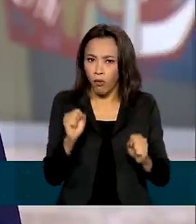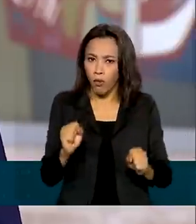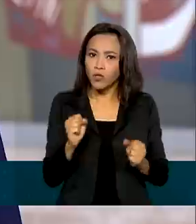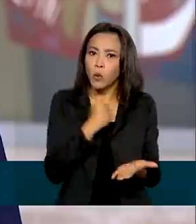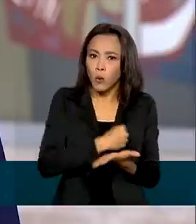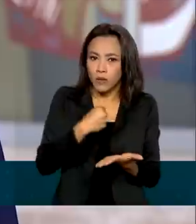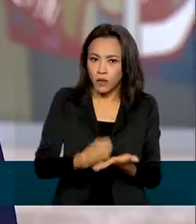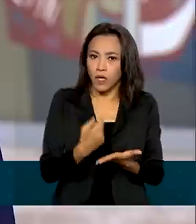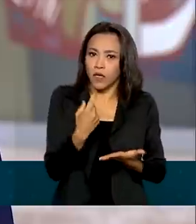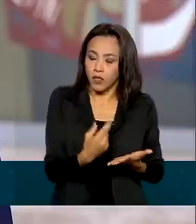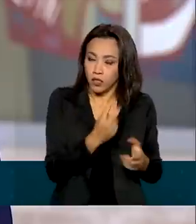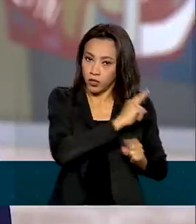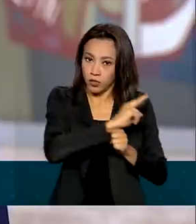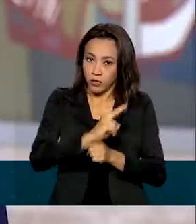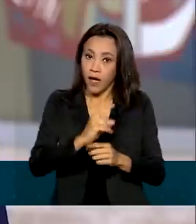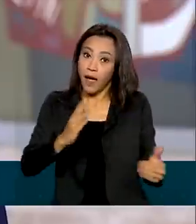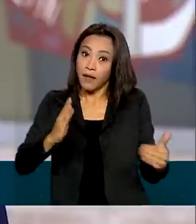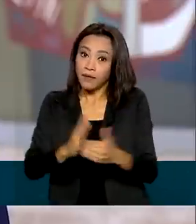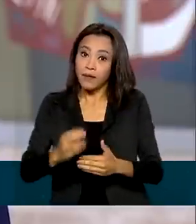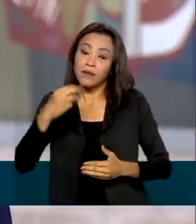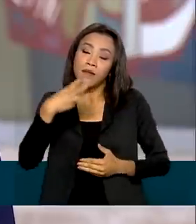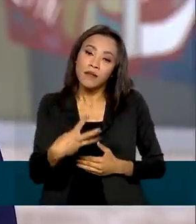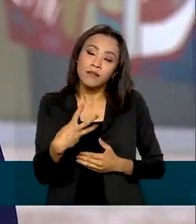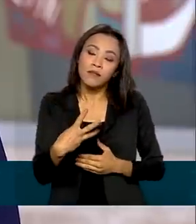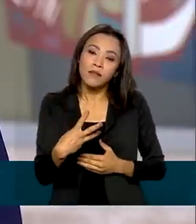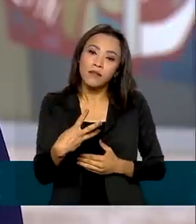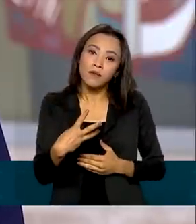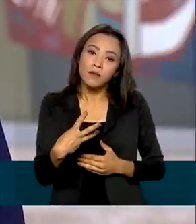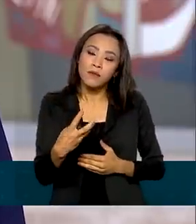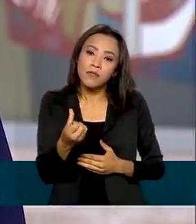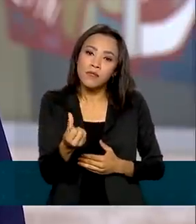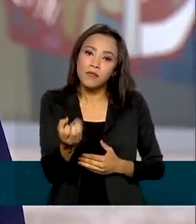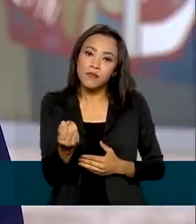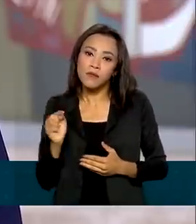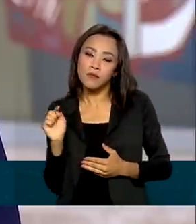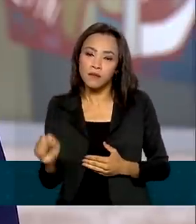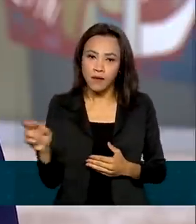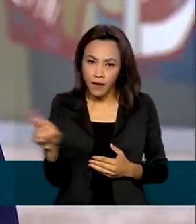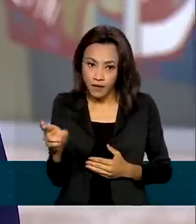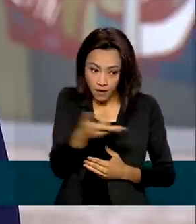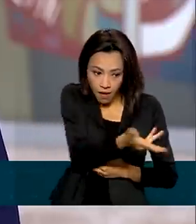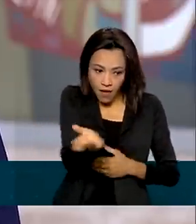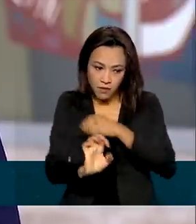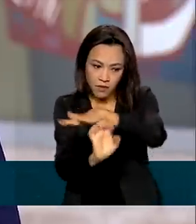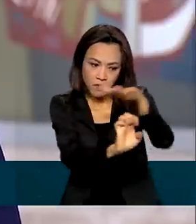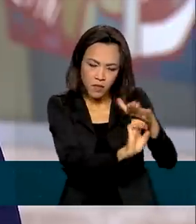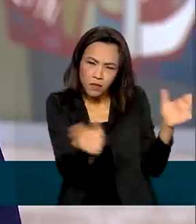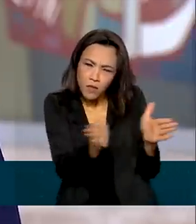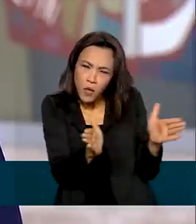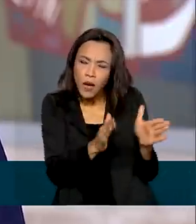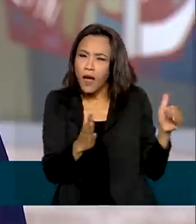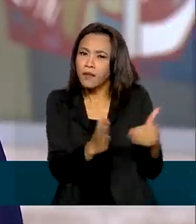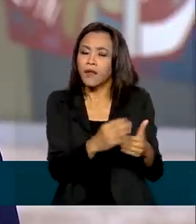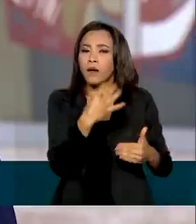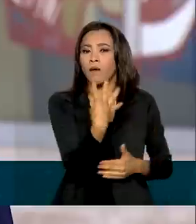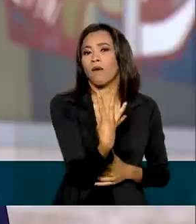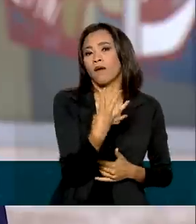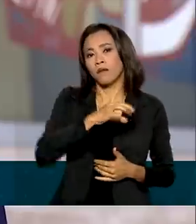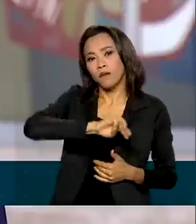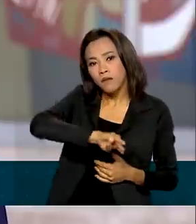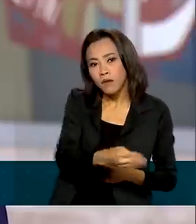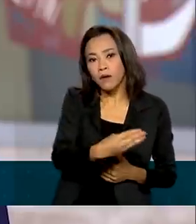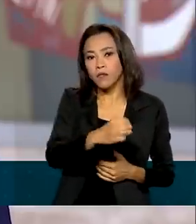com faturamento anual de até 360 e mil reais né e Pequenas Empresas e até